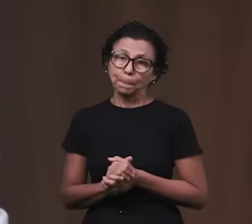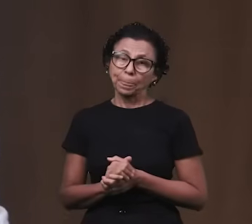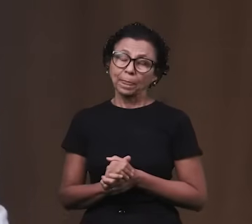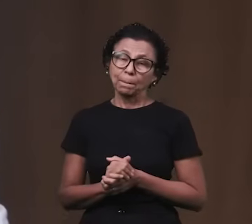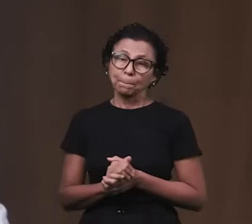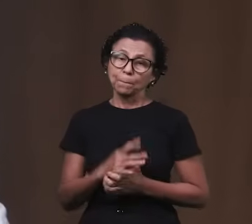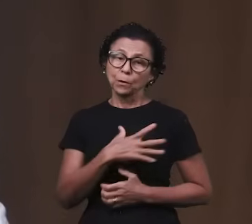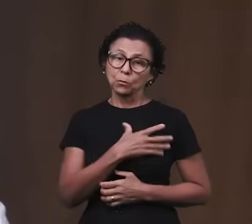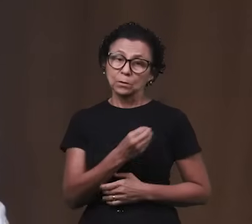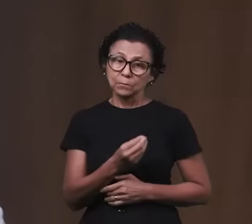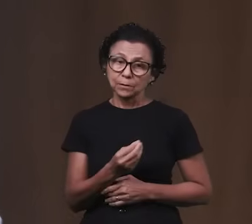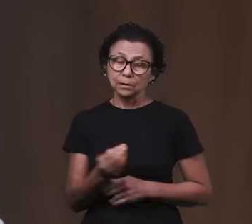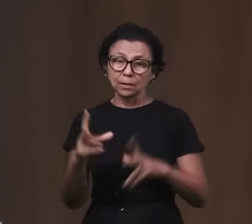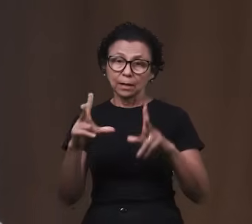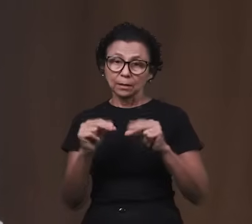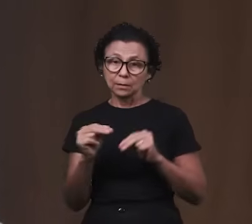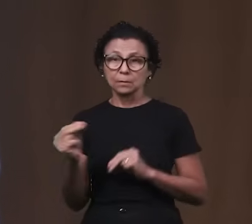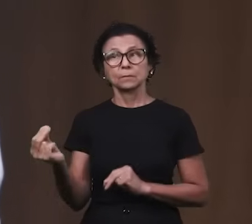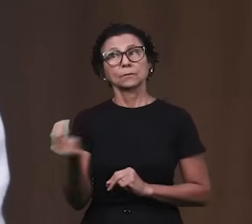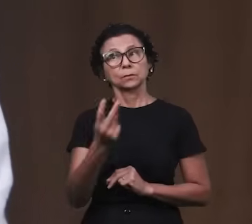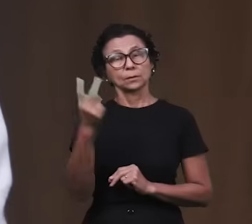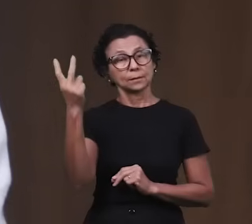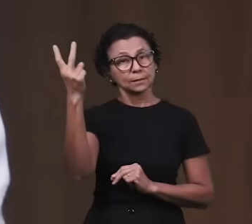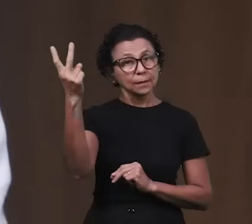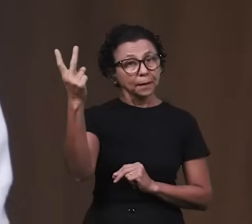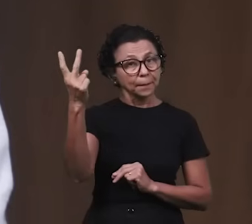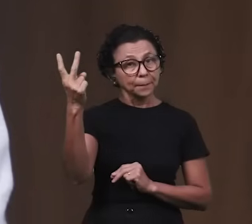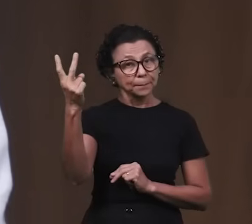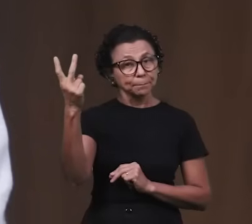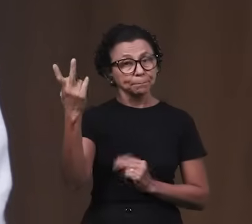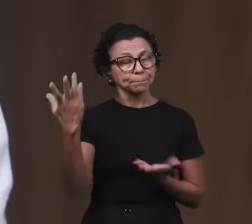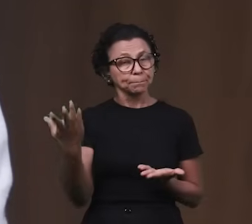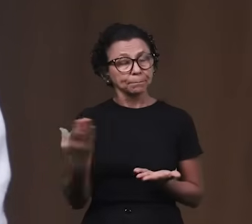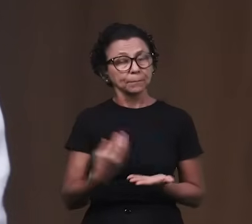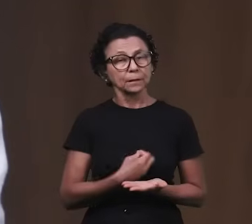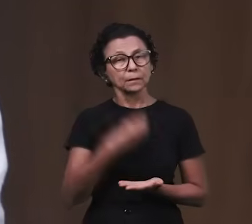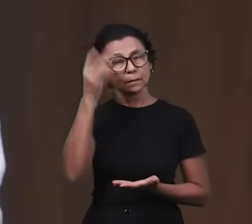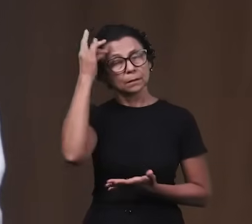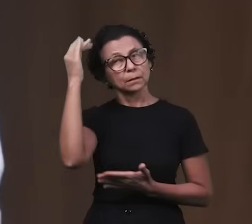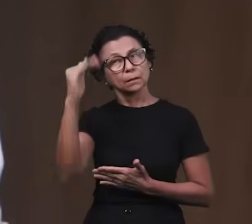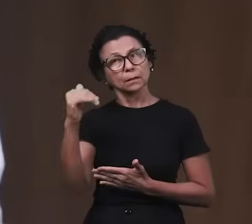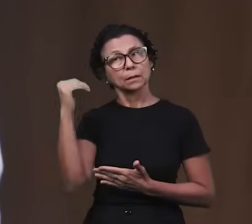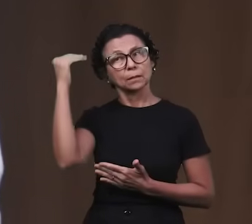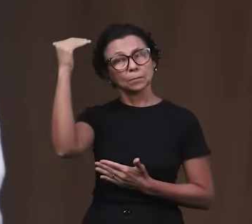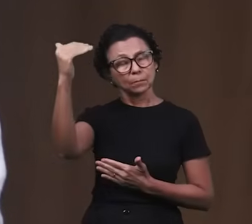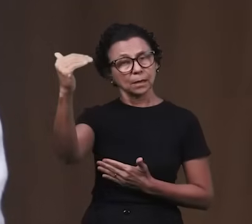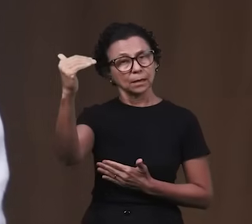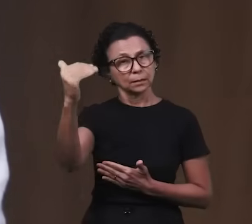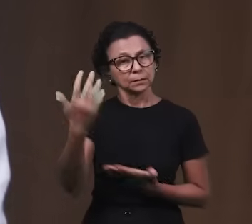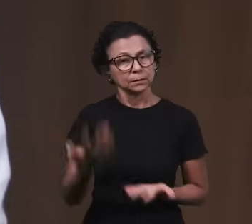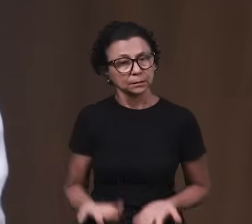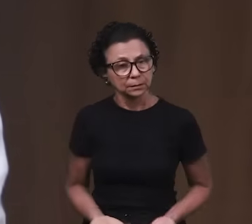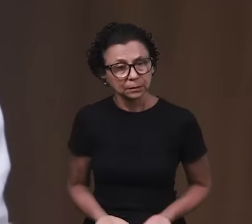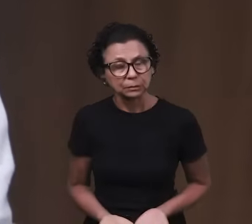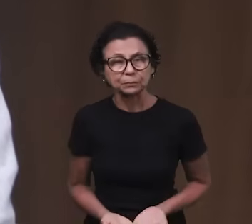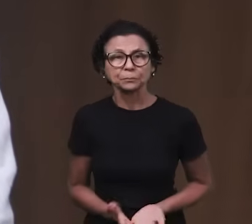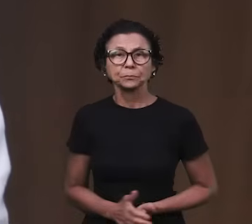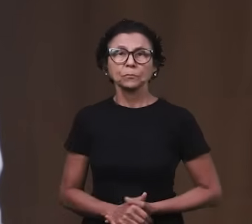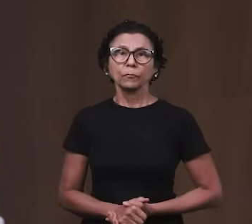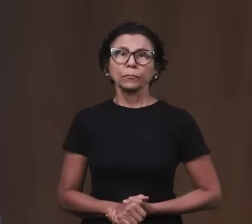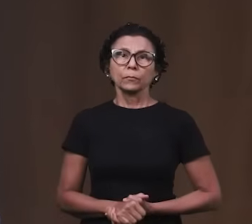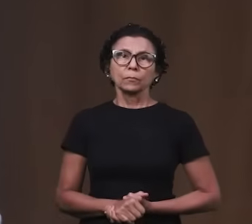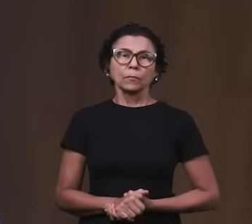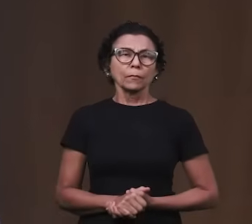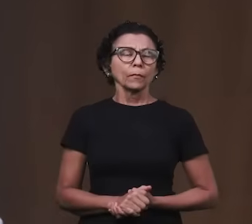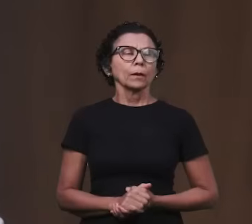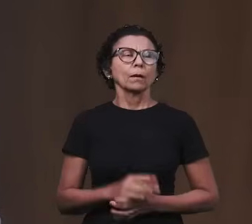herança, vai haver um crescimento na vida espiritual, eles vão estar dependentes do pai